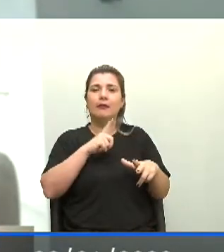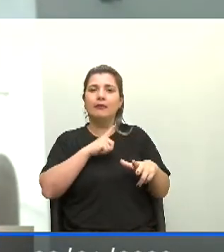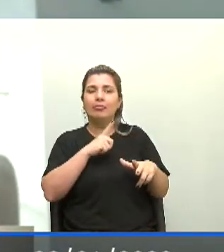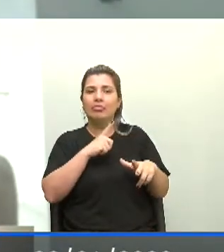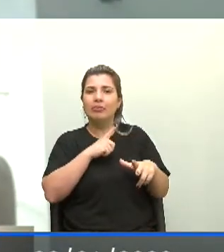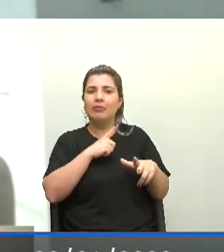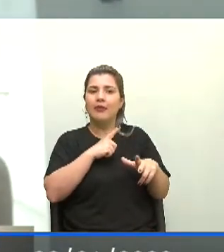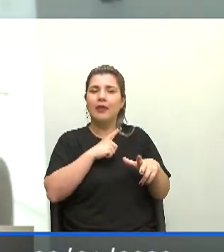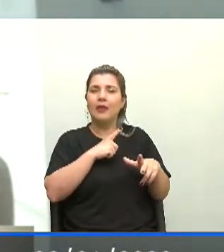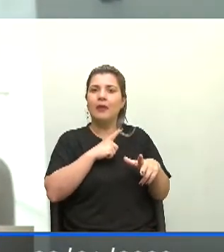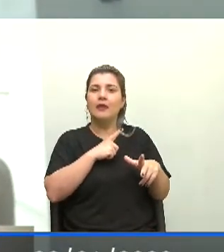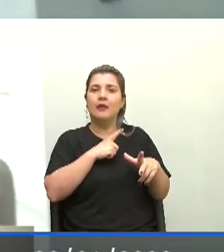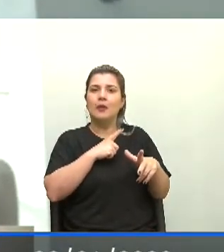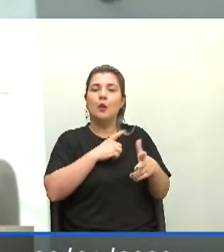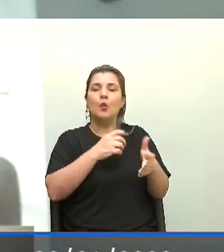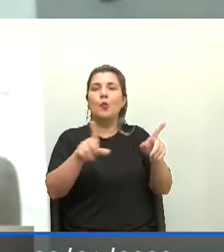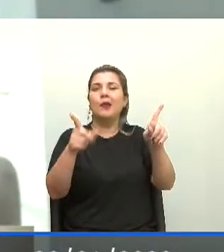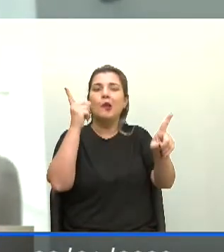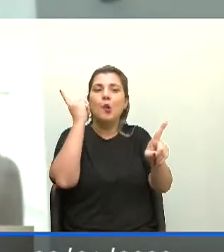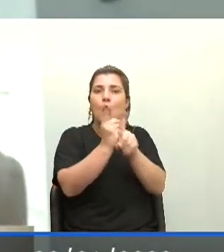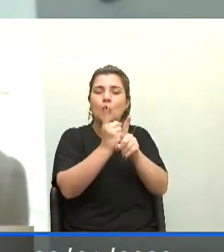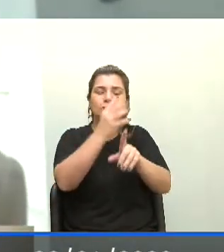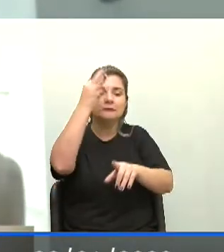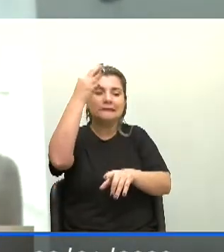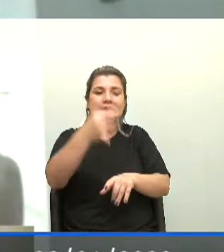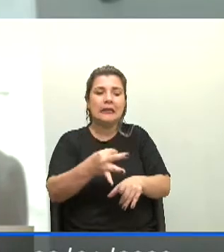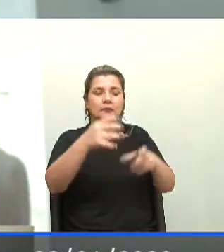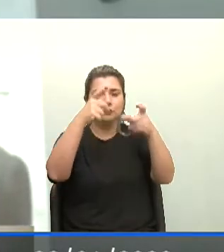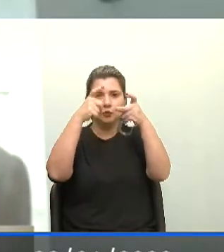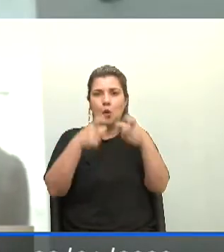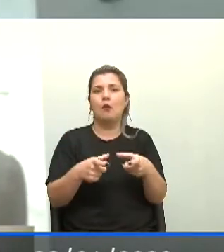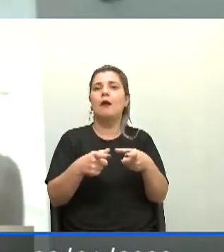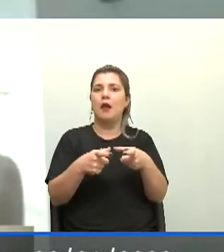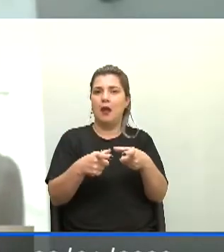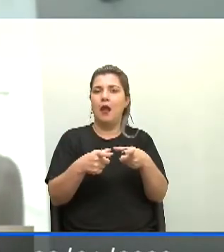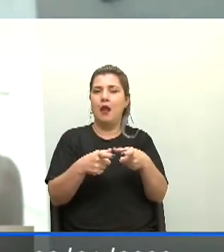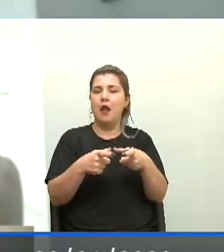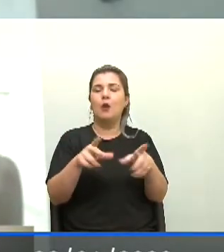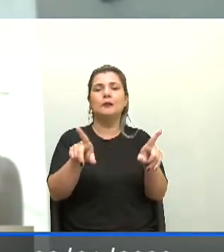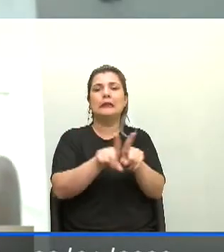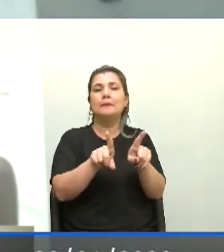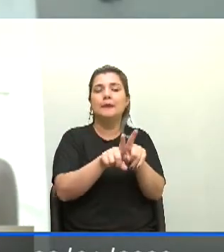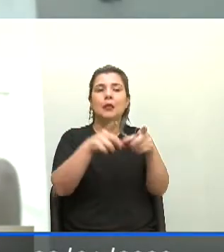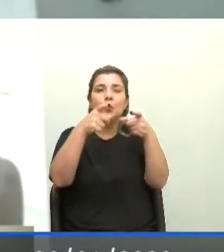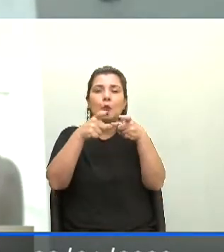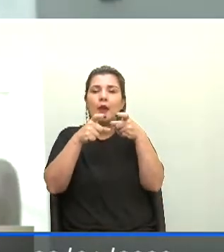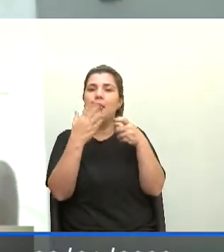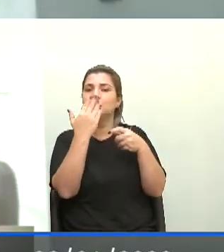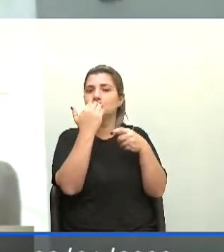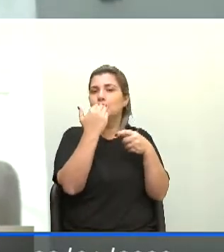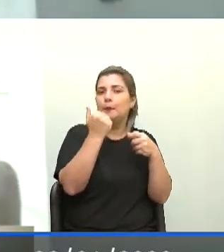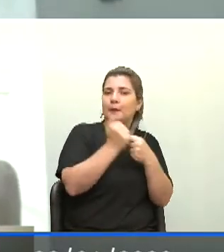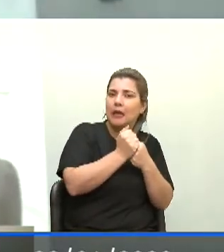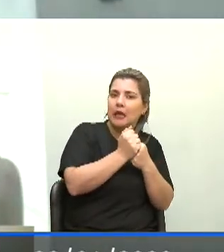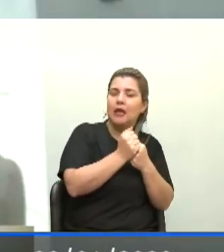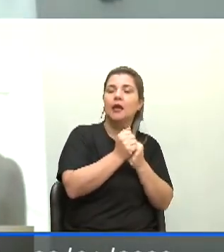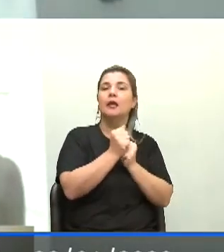do local para ter a rastreabilidade, e questões do refeitório, que já foram citadas aqui pelo